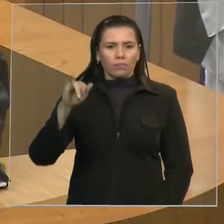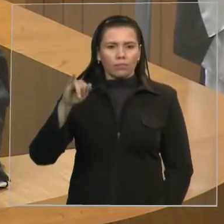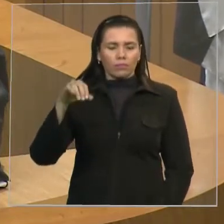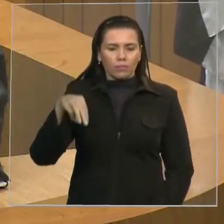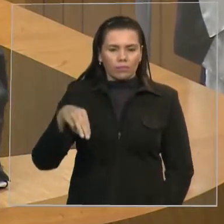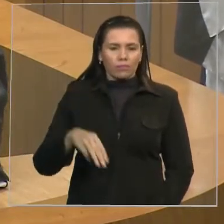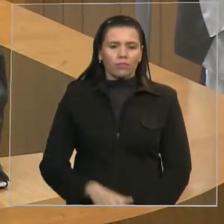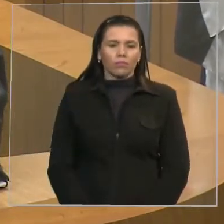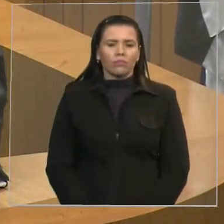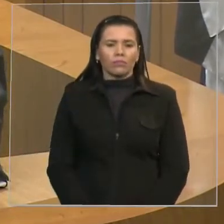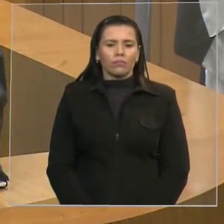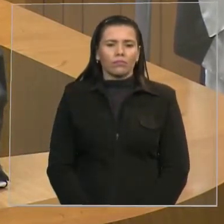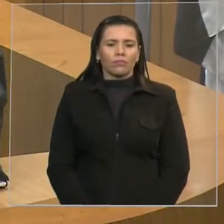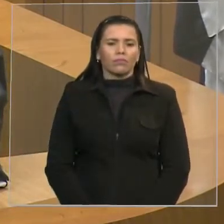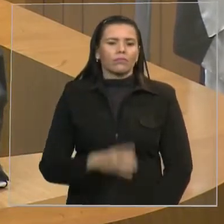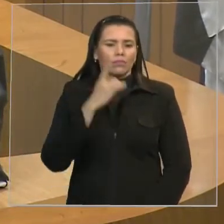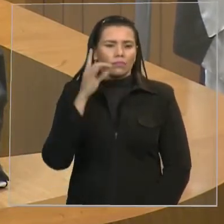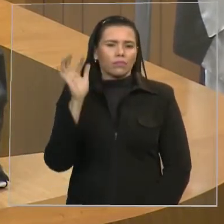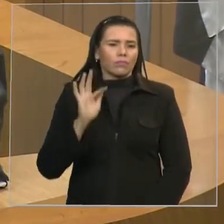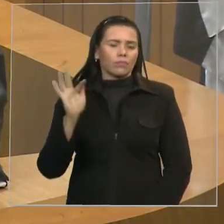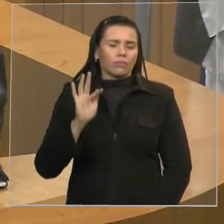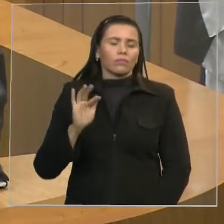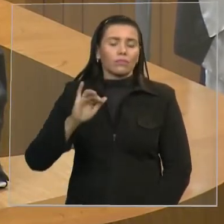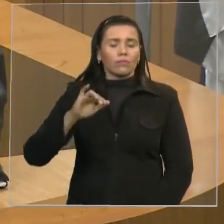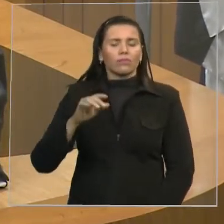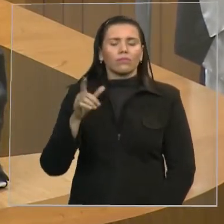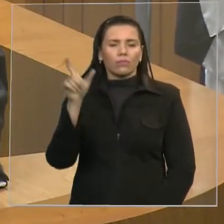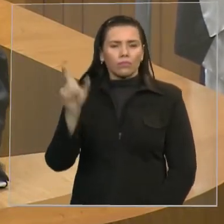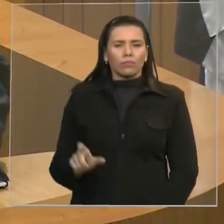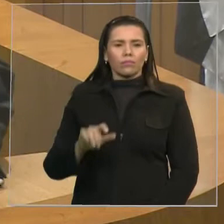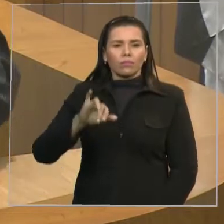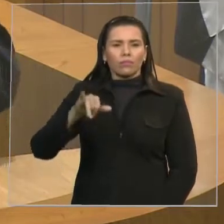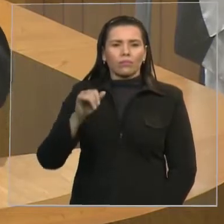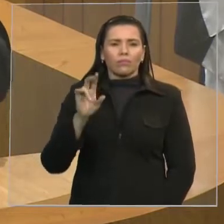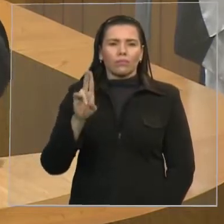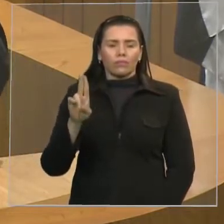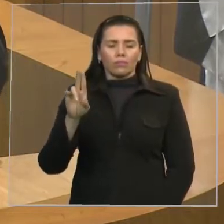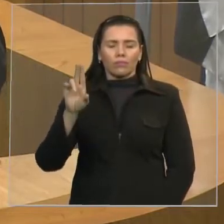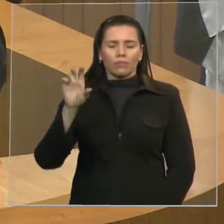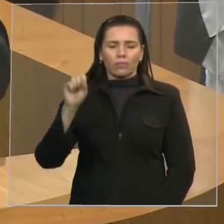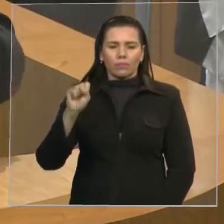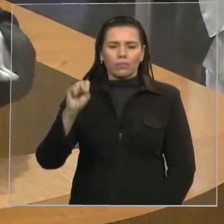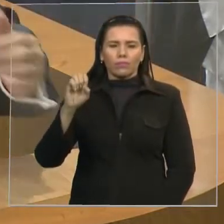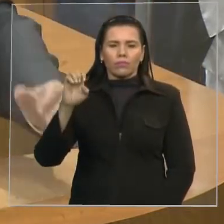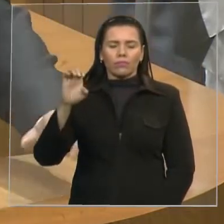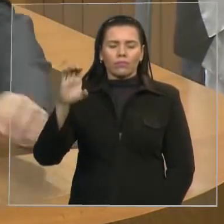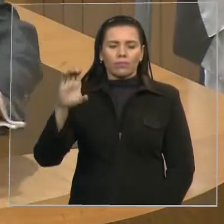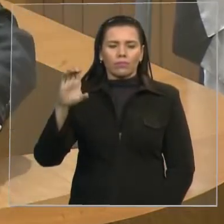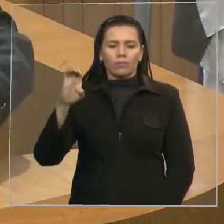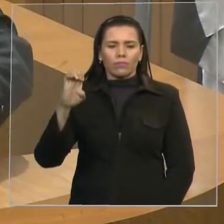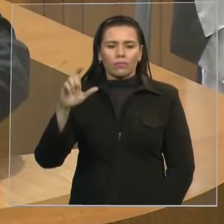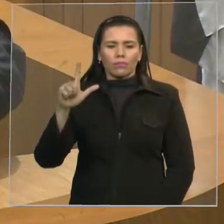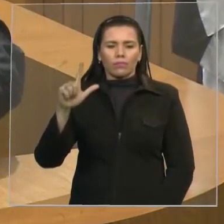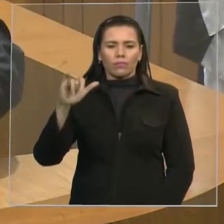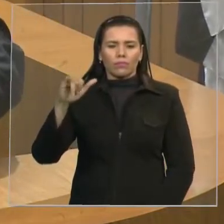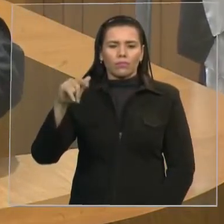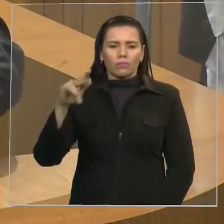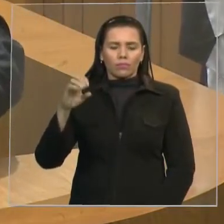federal Celino Filho e das maiores lideranças da oposição,